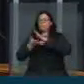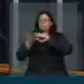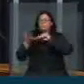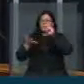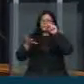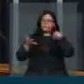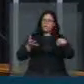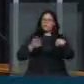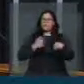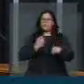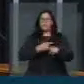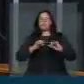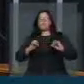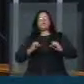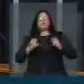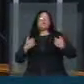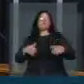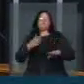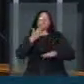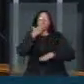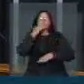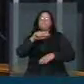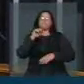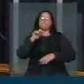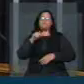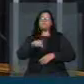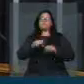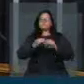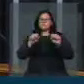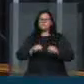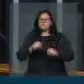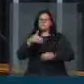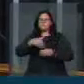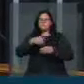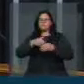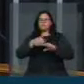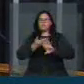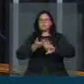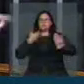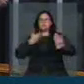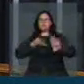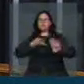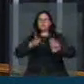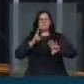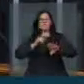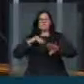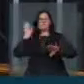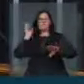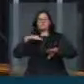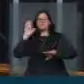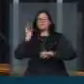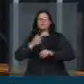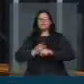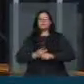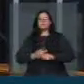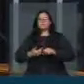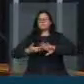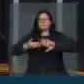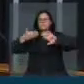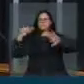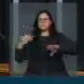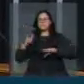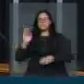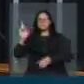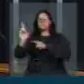inércia, pelo imobilismo, por esse sistema eleitoral que distancia cada vez mais, que divorcia o seu